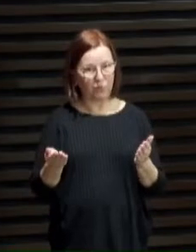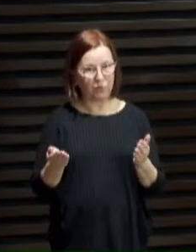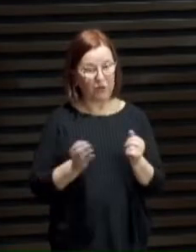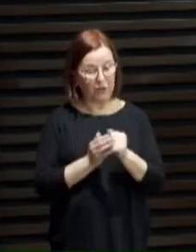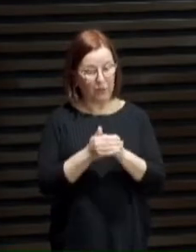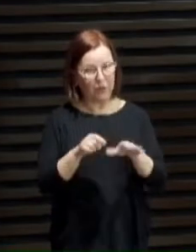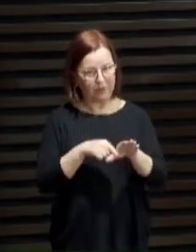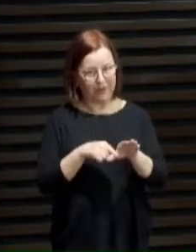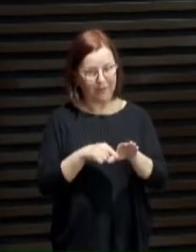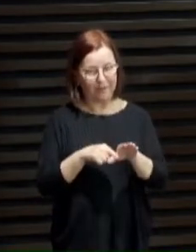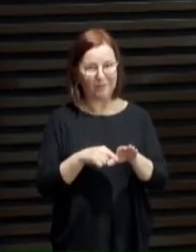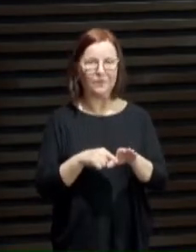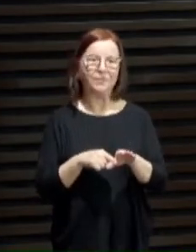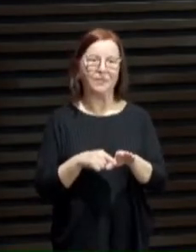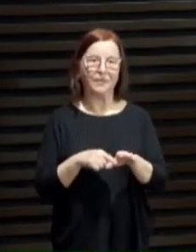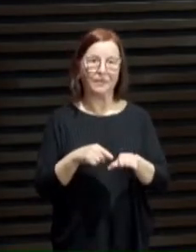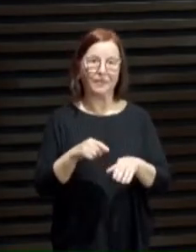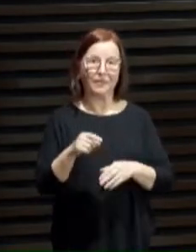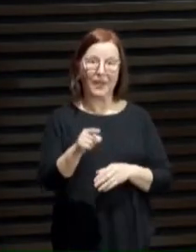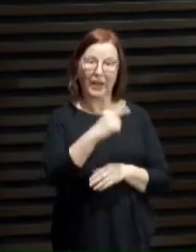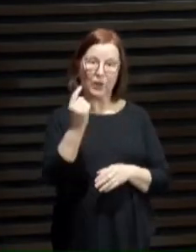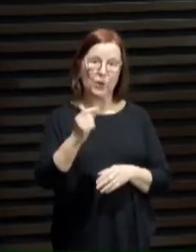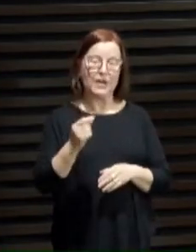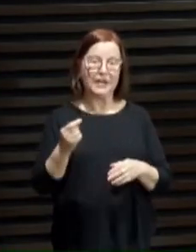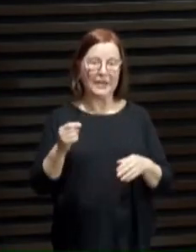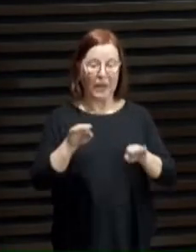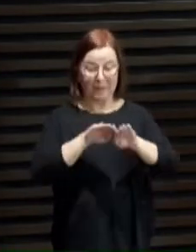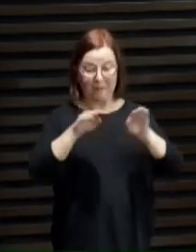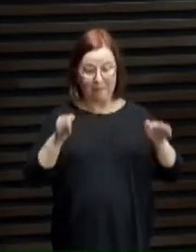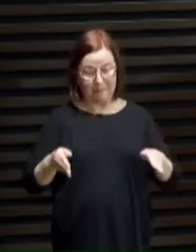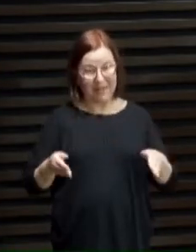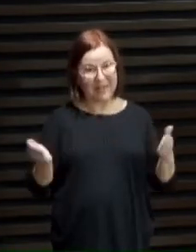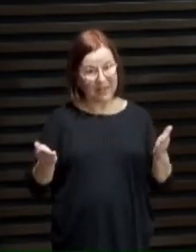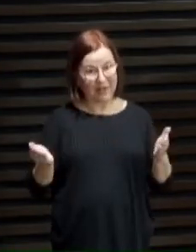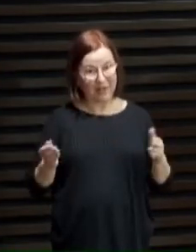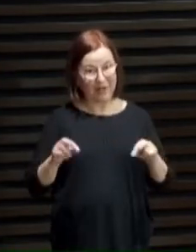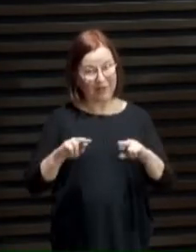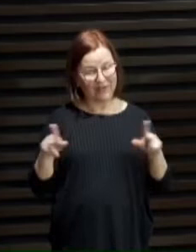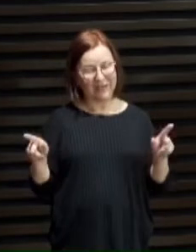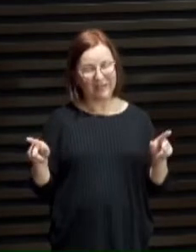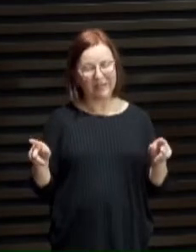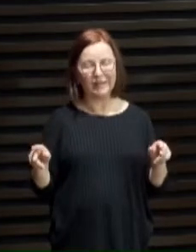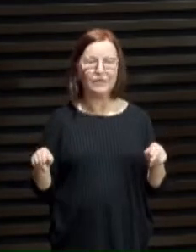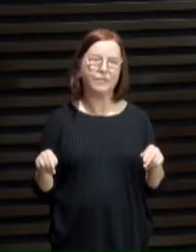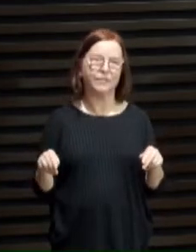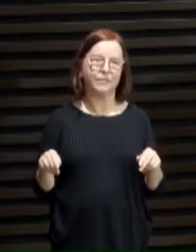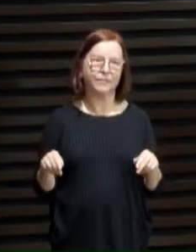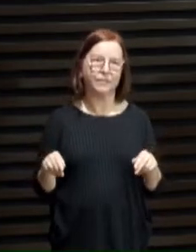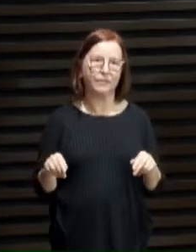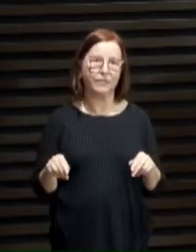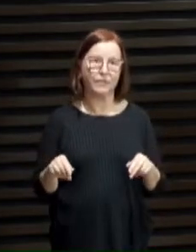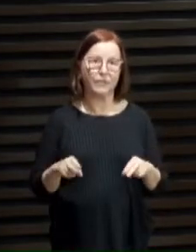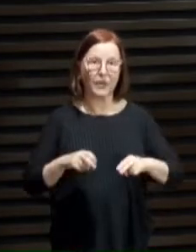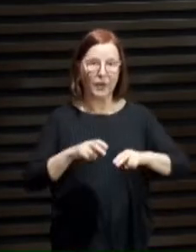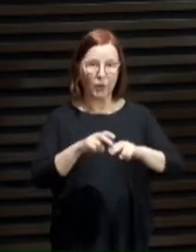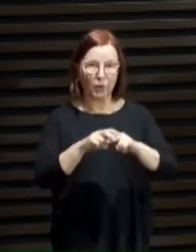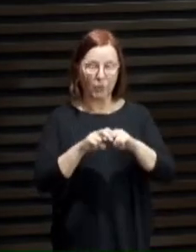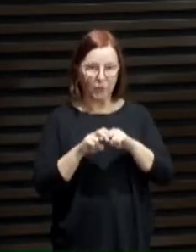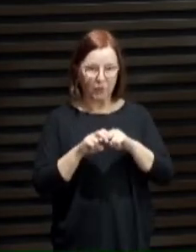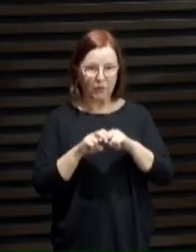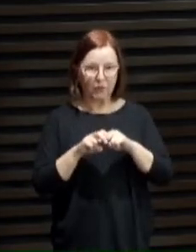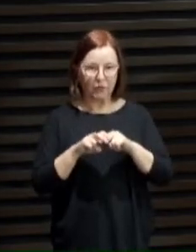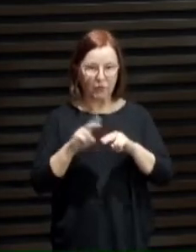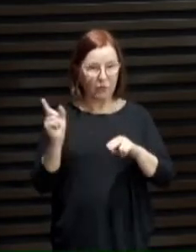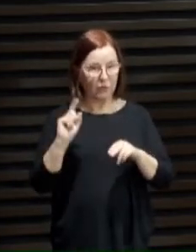A nossa mesa é diferente, por isso que a mesa não era suficiente para esconder as pernas